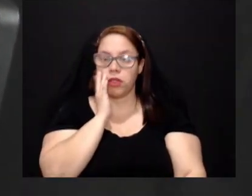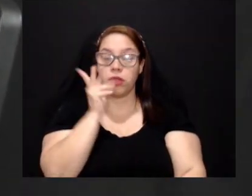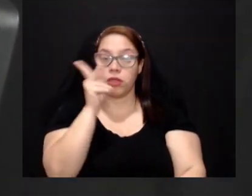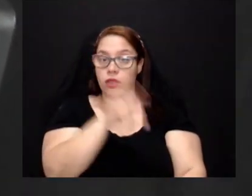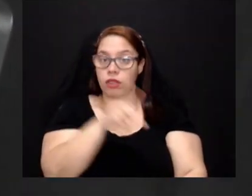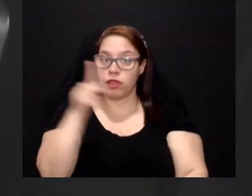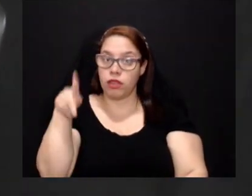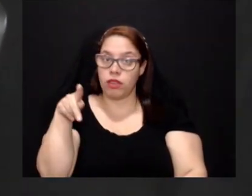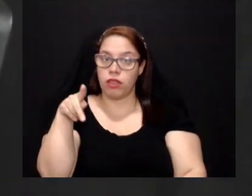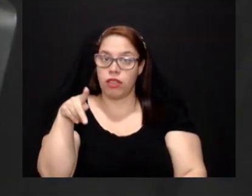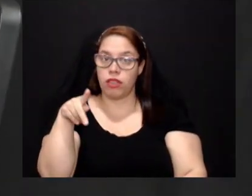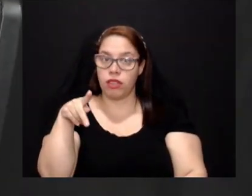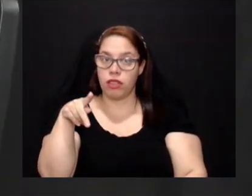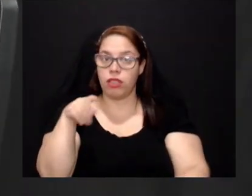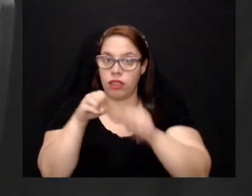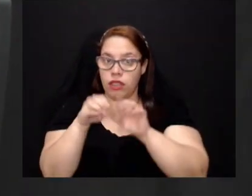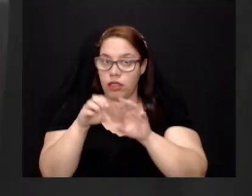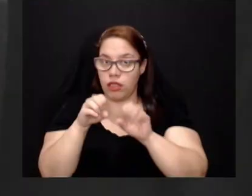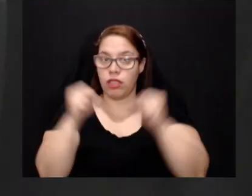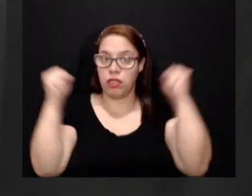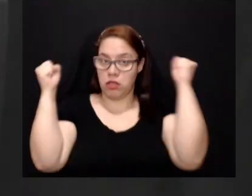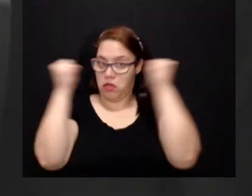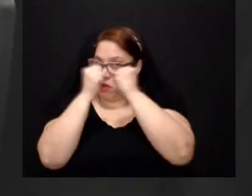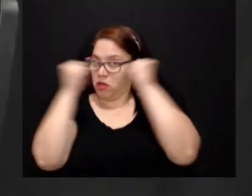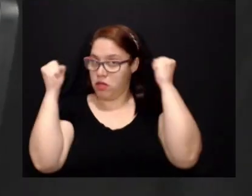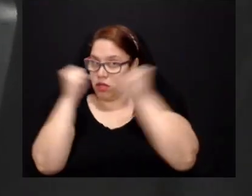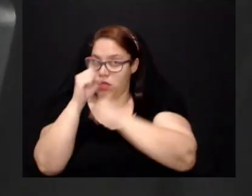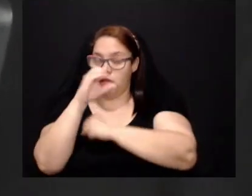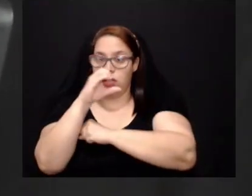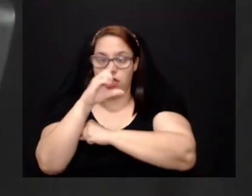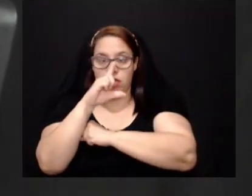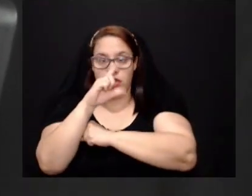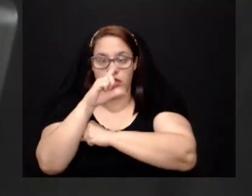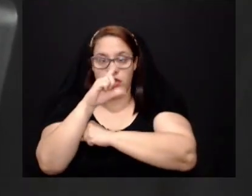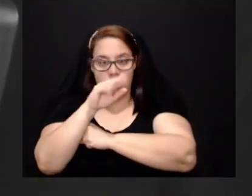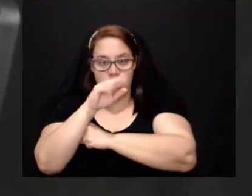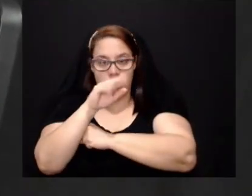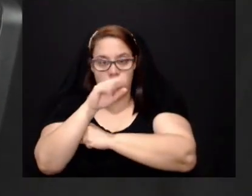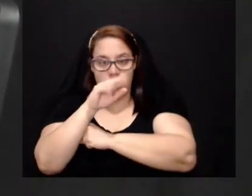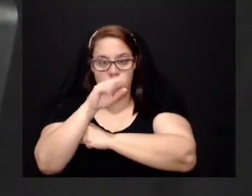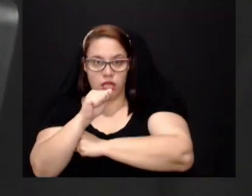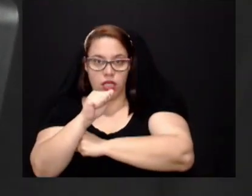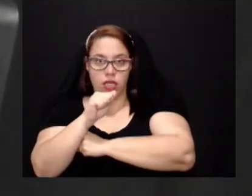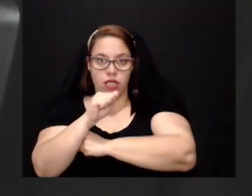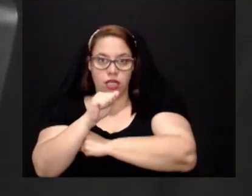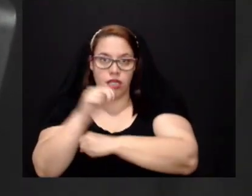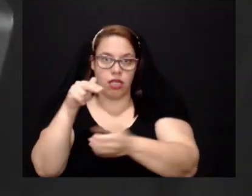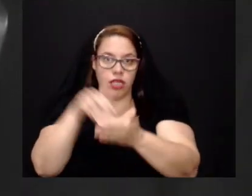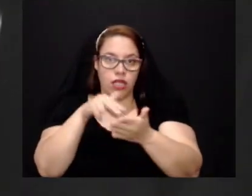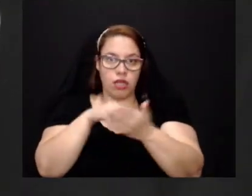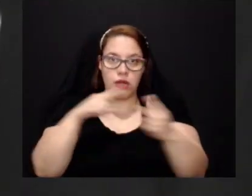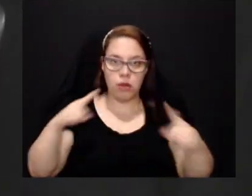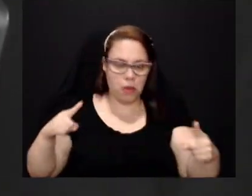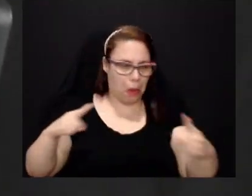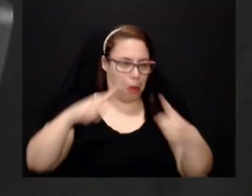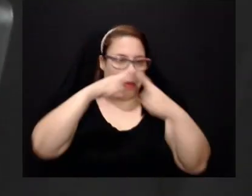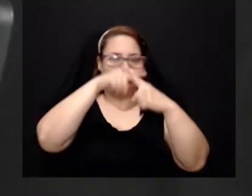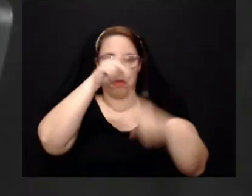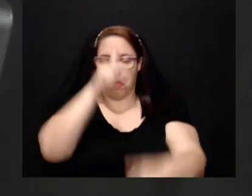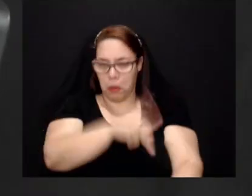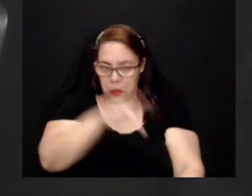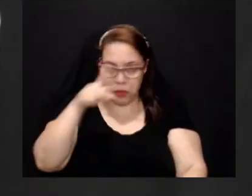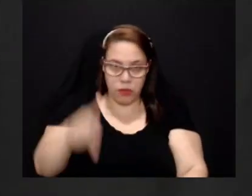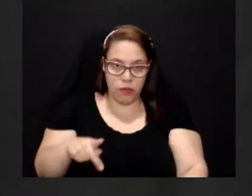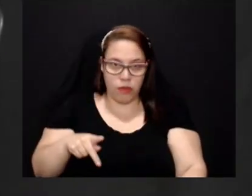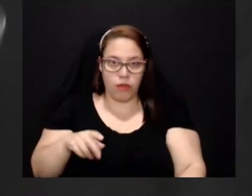de educação física, a professora Cláudia. Aquela professora me pôs no atletismo, aquela professora me pôs no